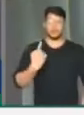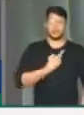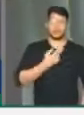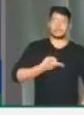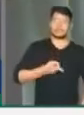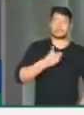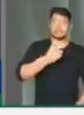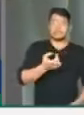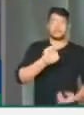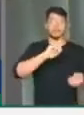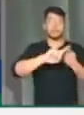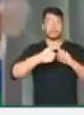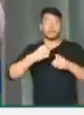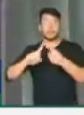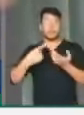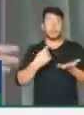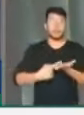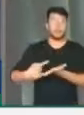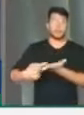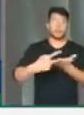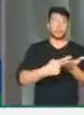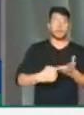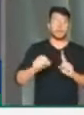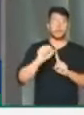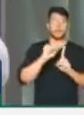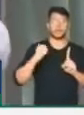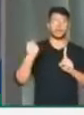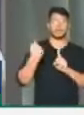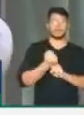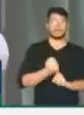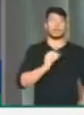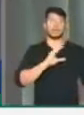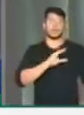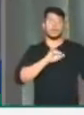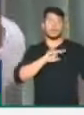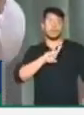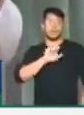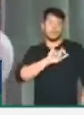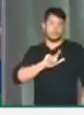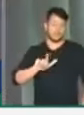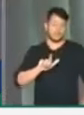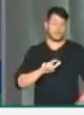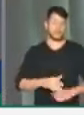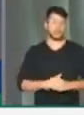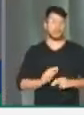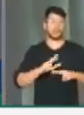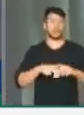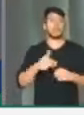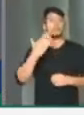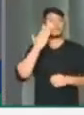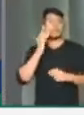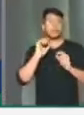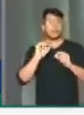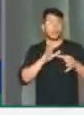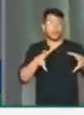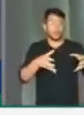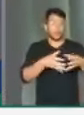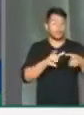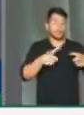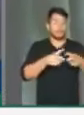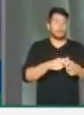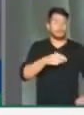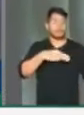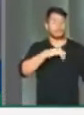com a sociedade civil, que tem hoje na minoria a referência de um espaço para a organização da luta